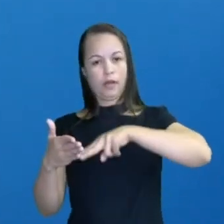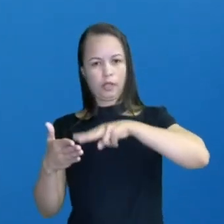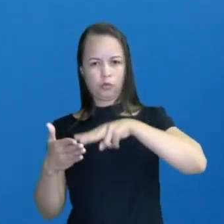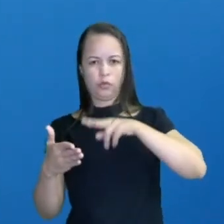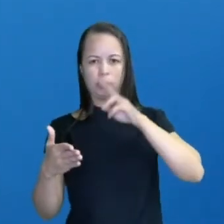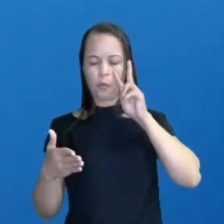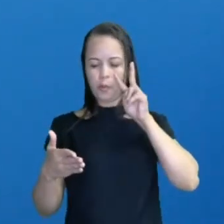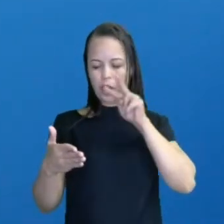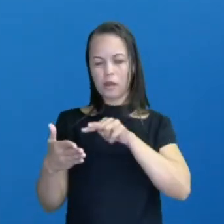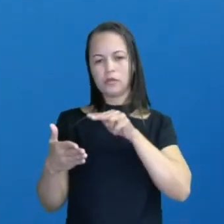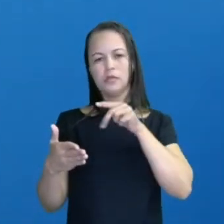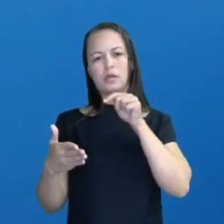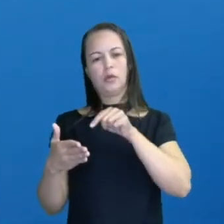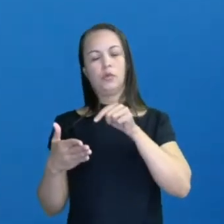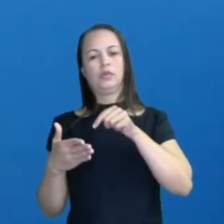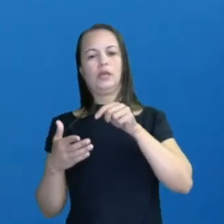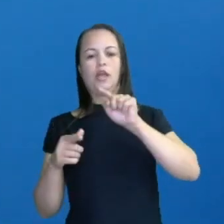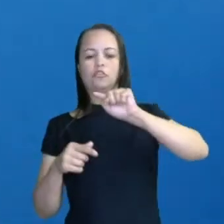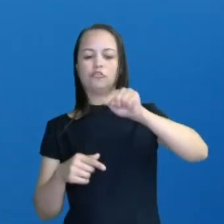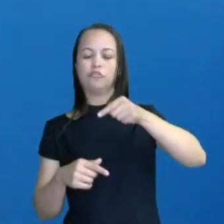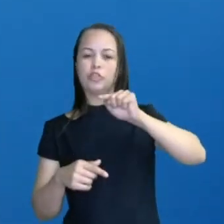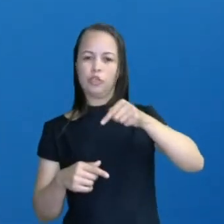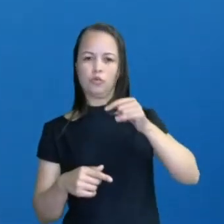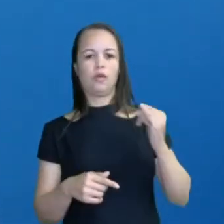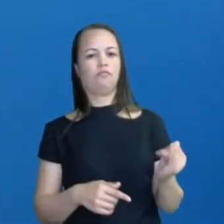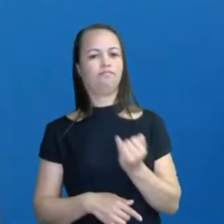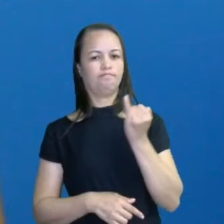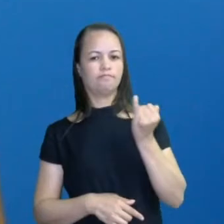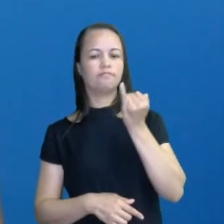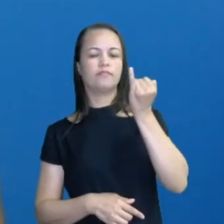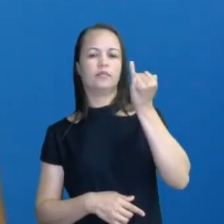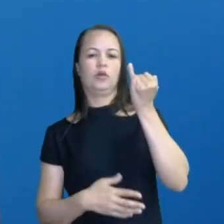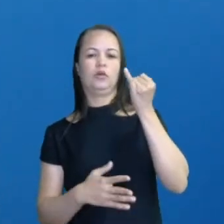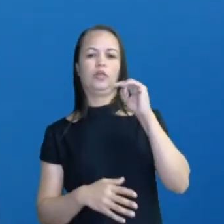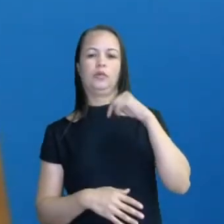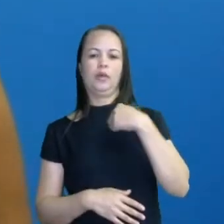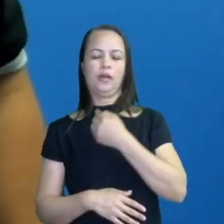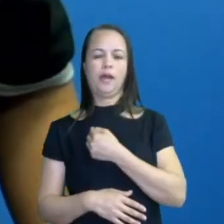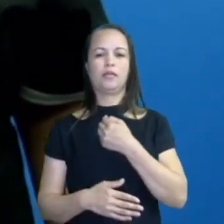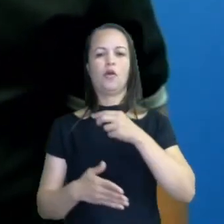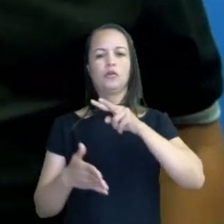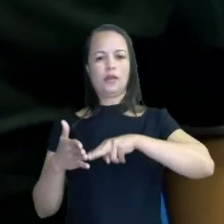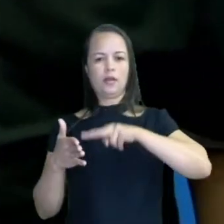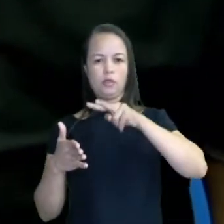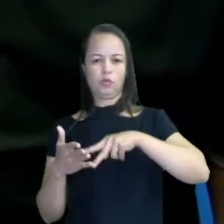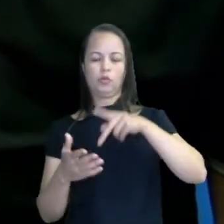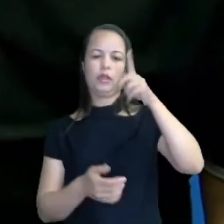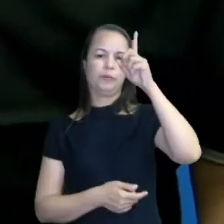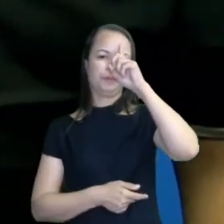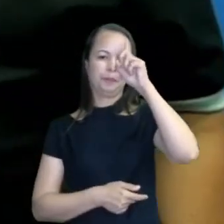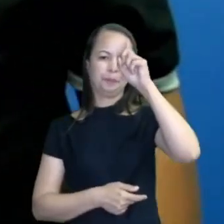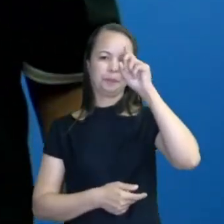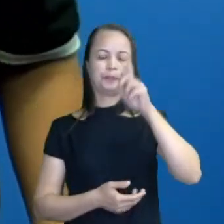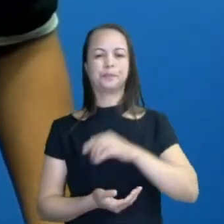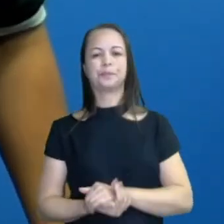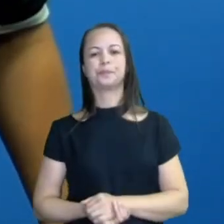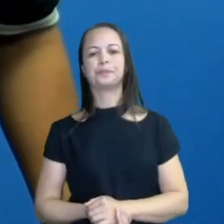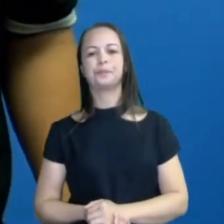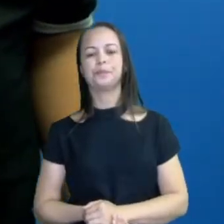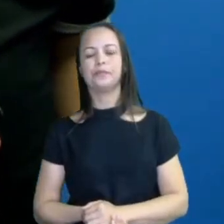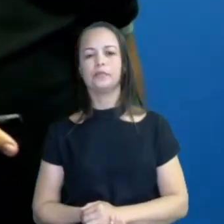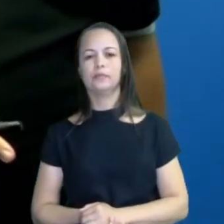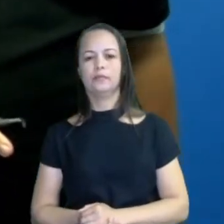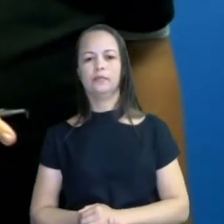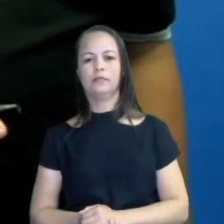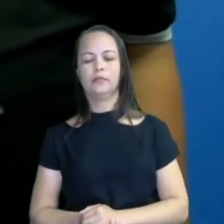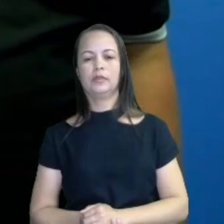às vírgulas. Elas são muito importantes para a nossa leitura diária. Vamos dar